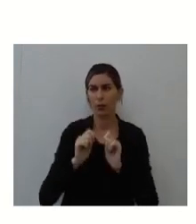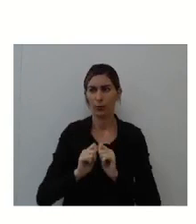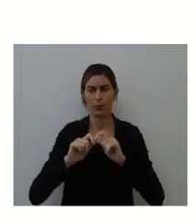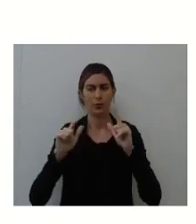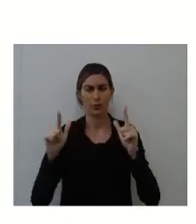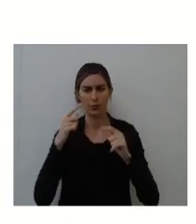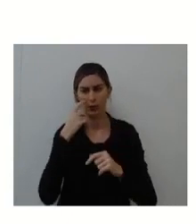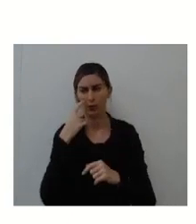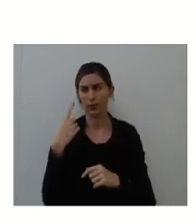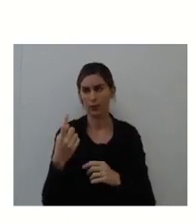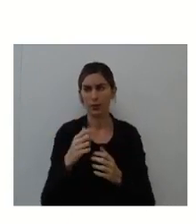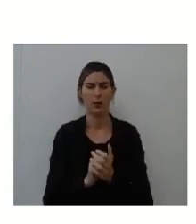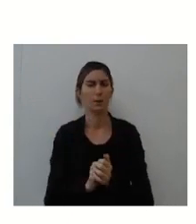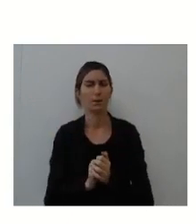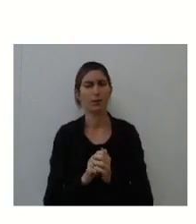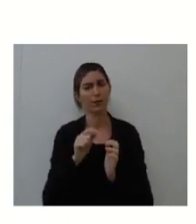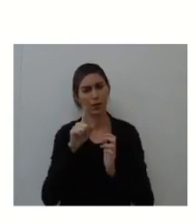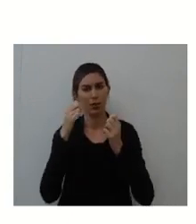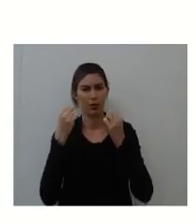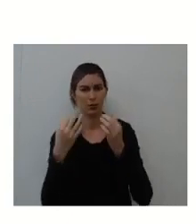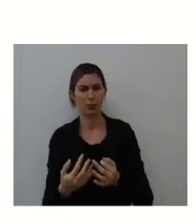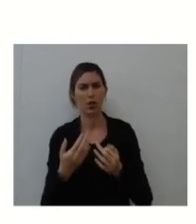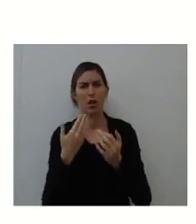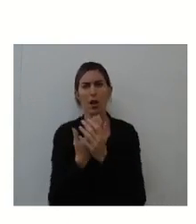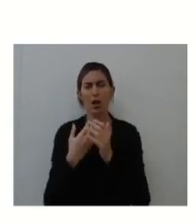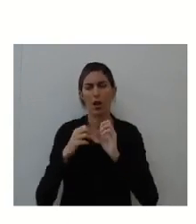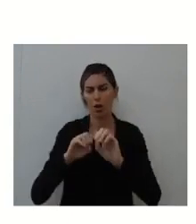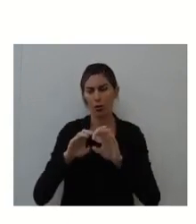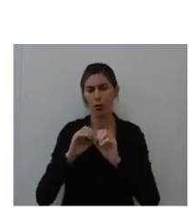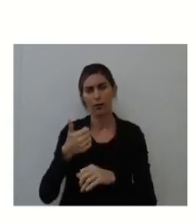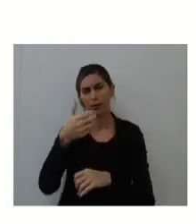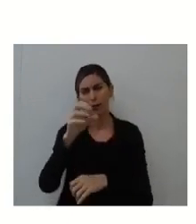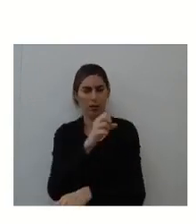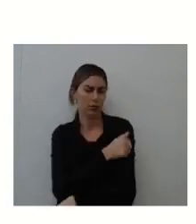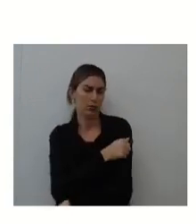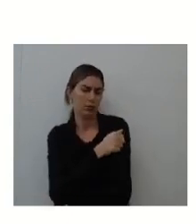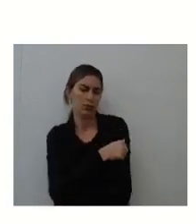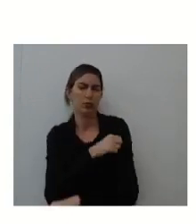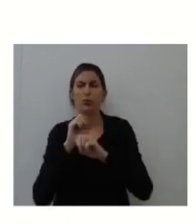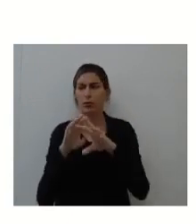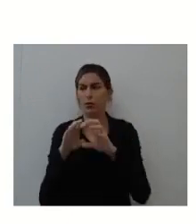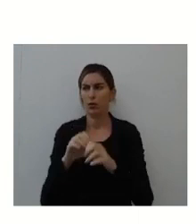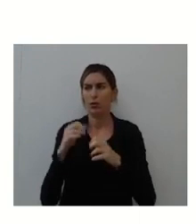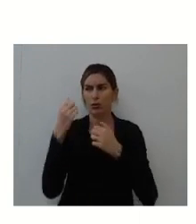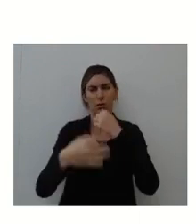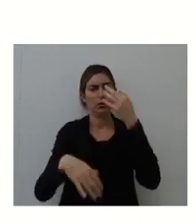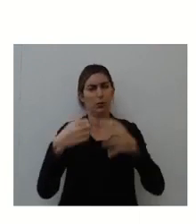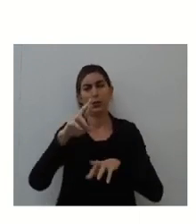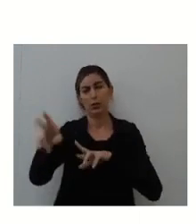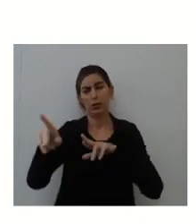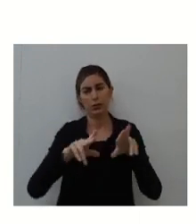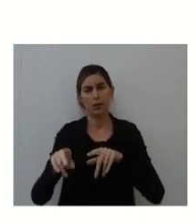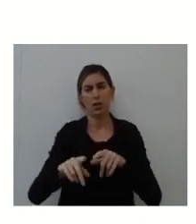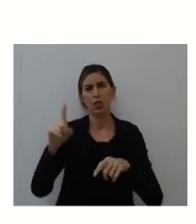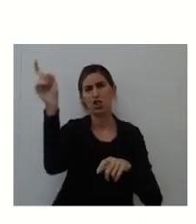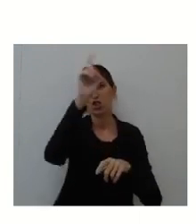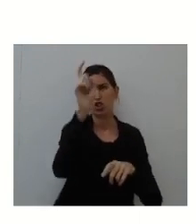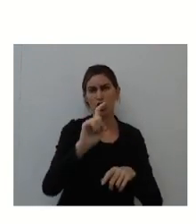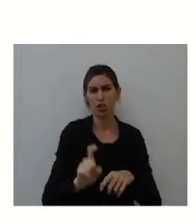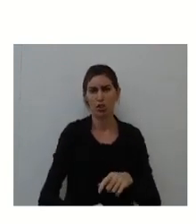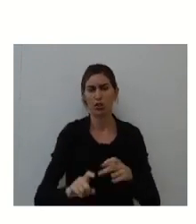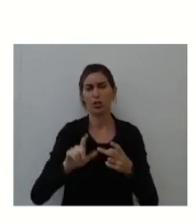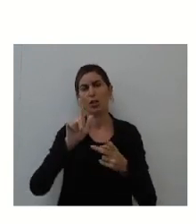aqui, a gente vai ler agora. Ele dá aula para 10 alunos. Em suas aulas, ele explica a diferença entre pichar